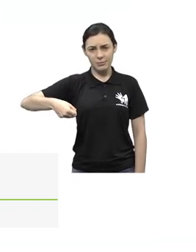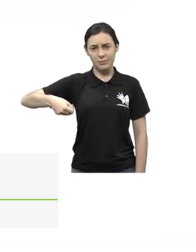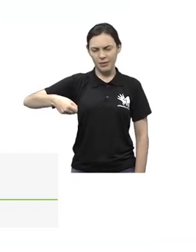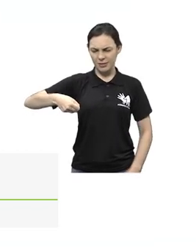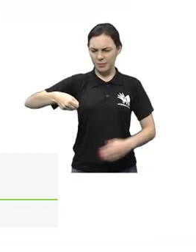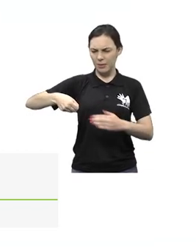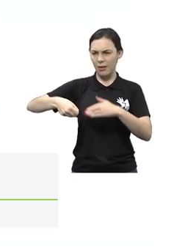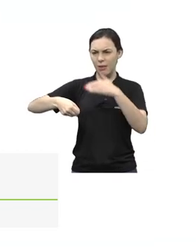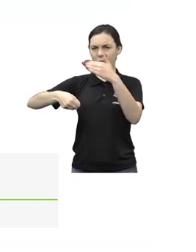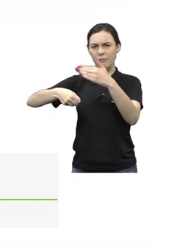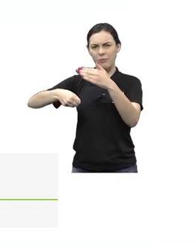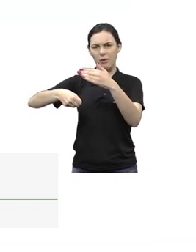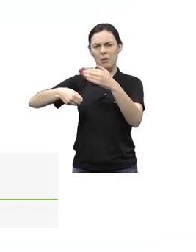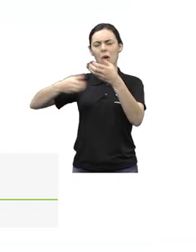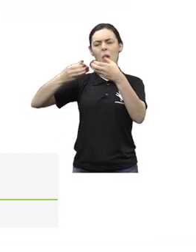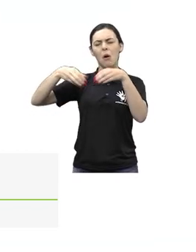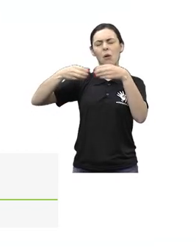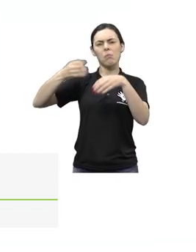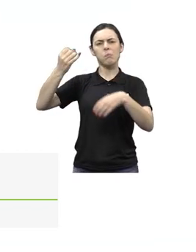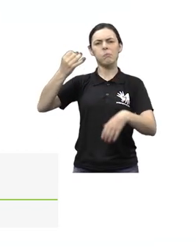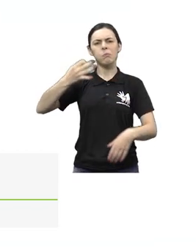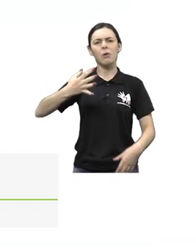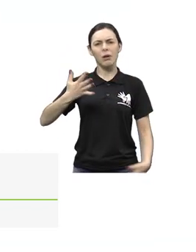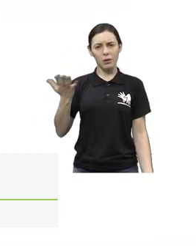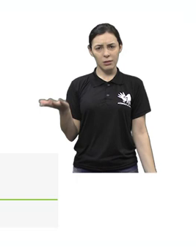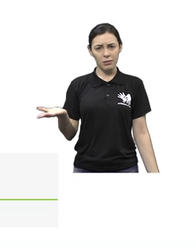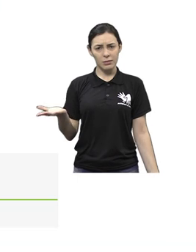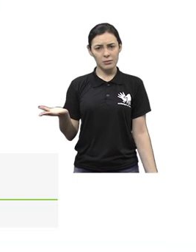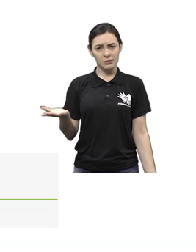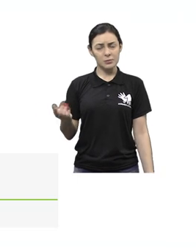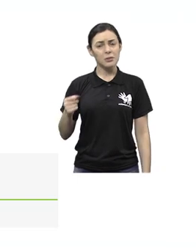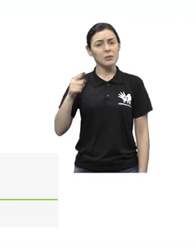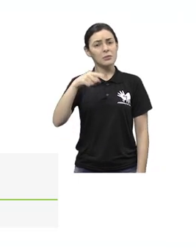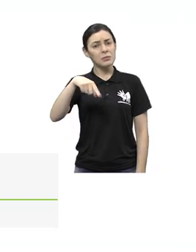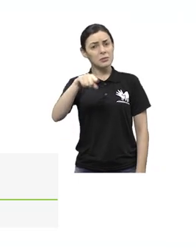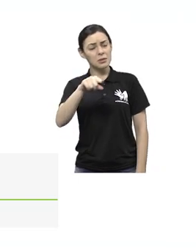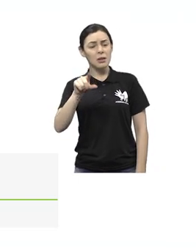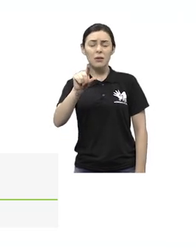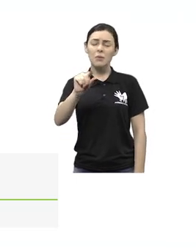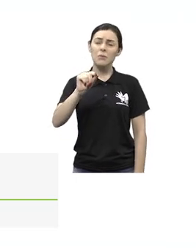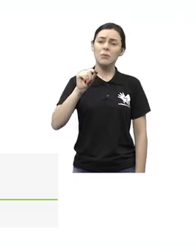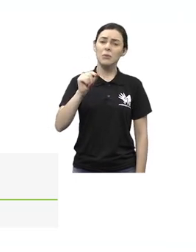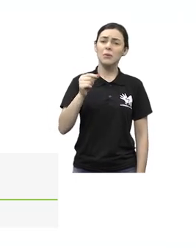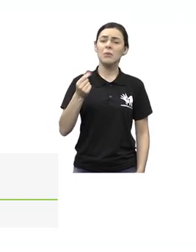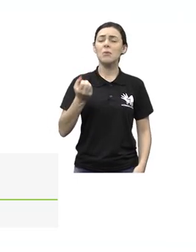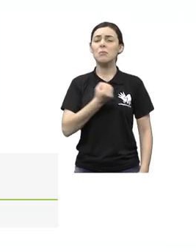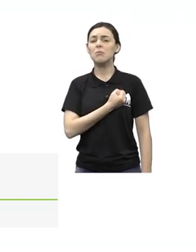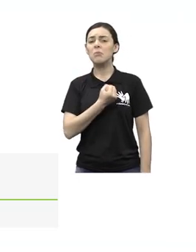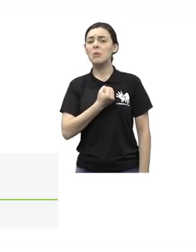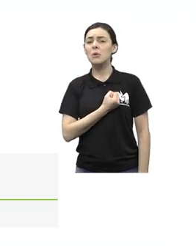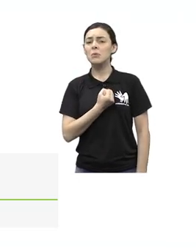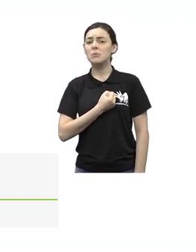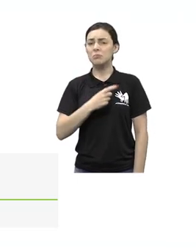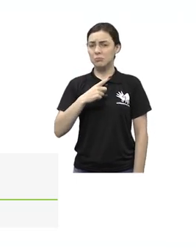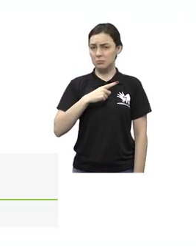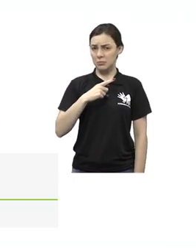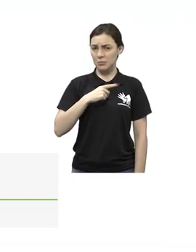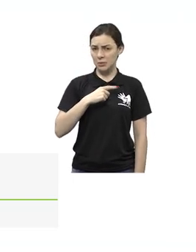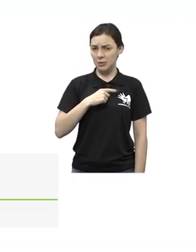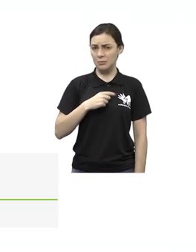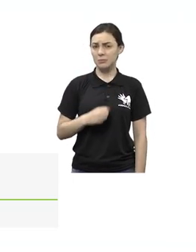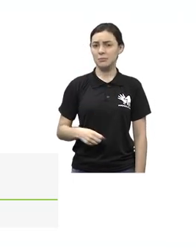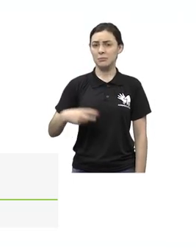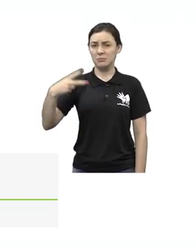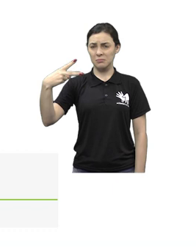quantos ovos tem fora da cesta. E aí, vocês vão escolher o número que representa